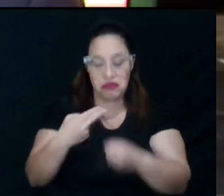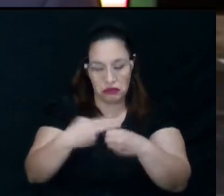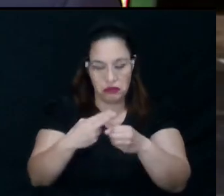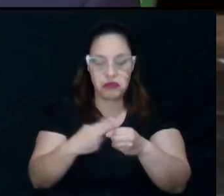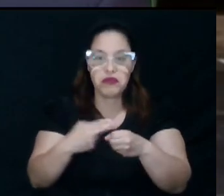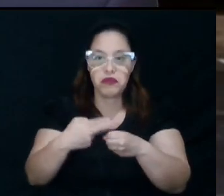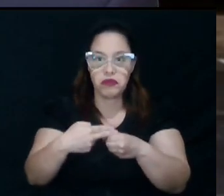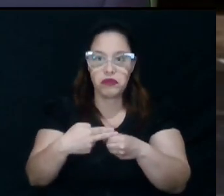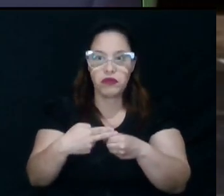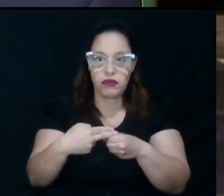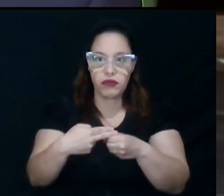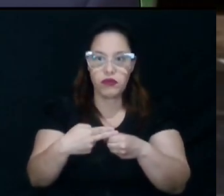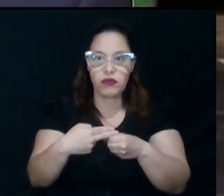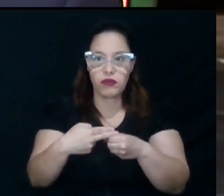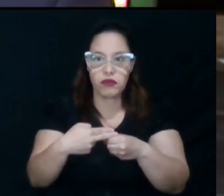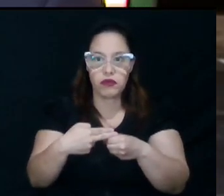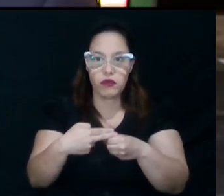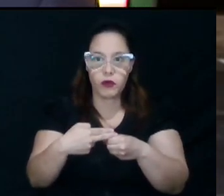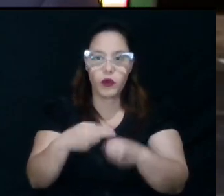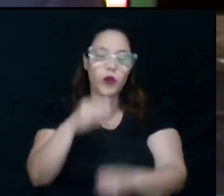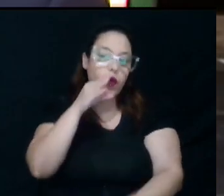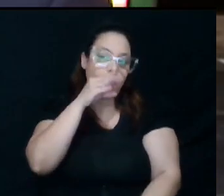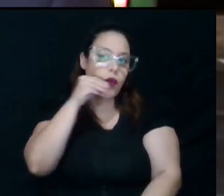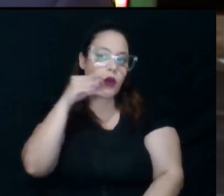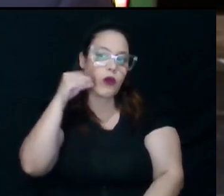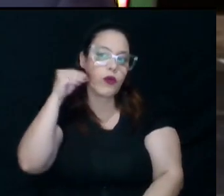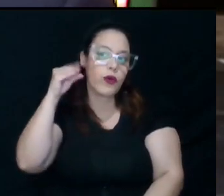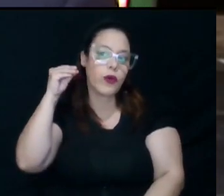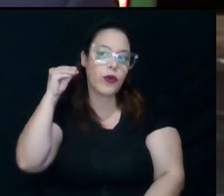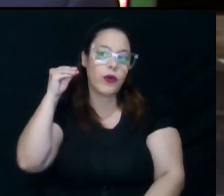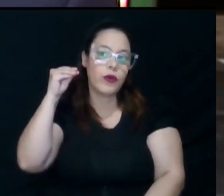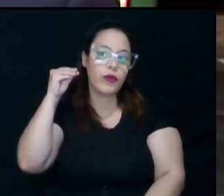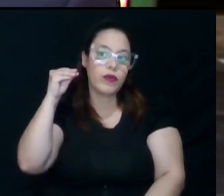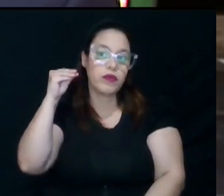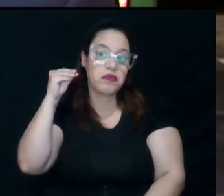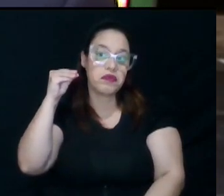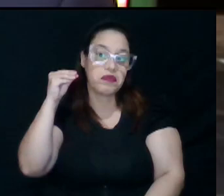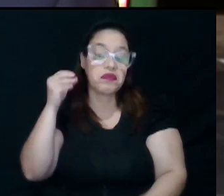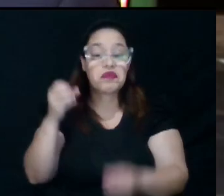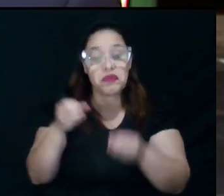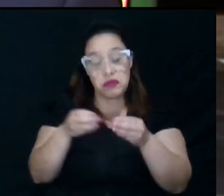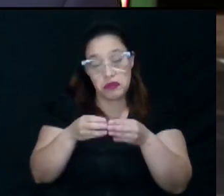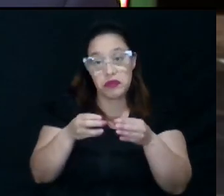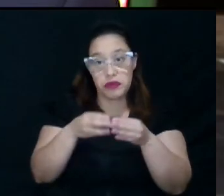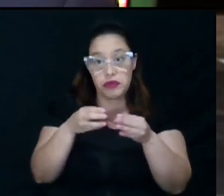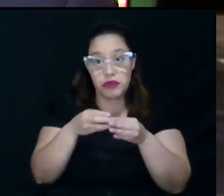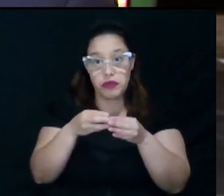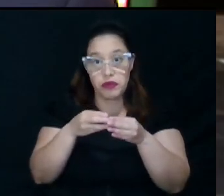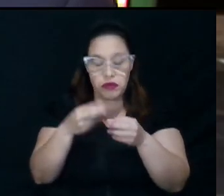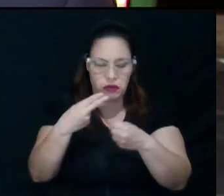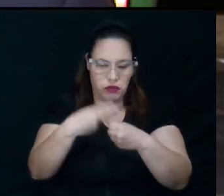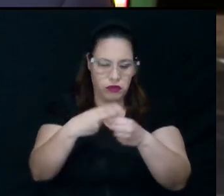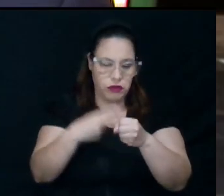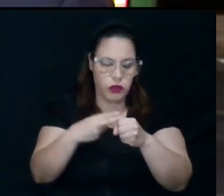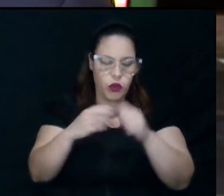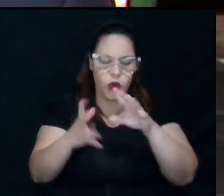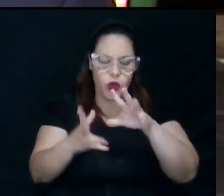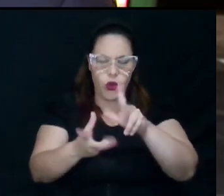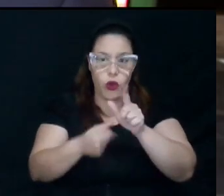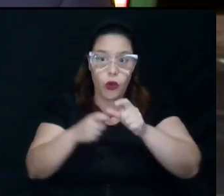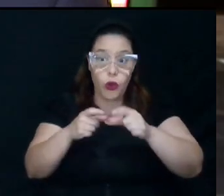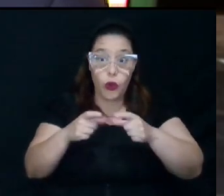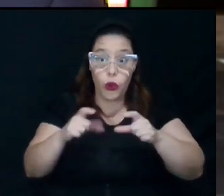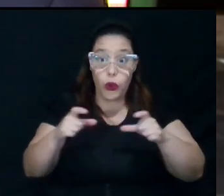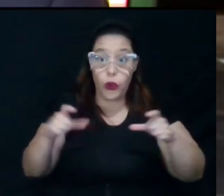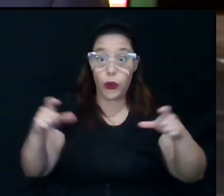com os funcionários, né? Com as pessoas que convivem aqui todo dia. A Unicamp é um universo muito grande, né? E que atua